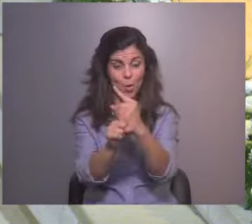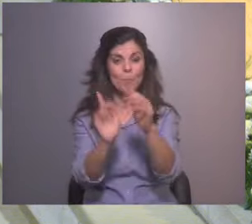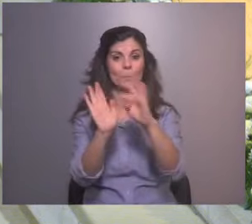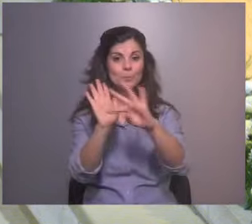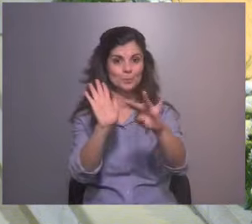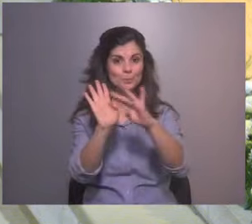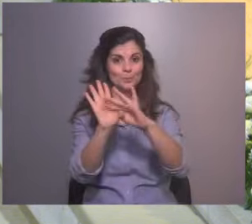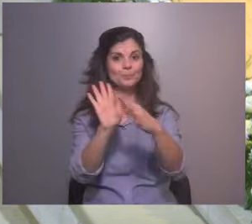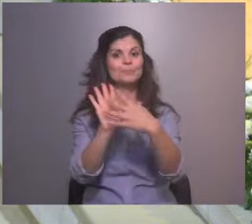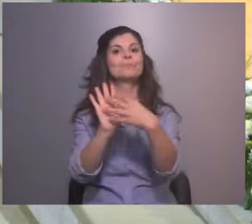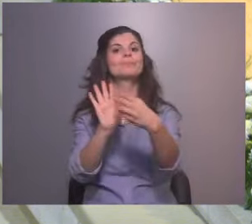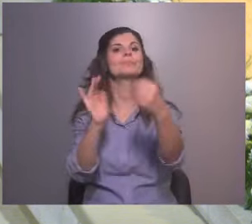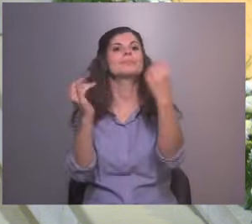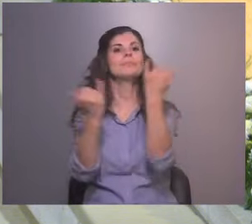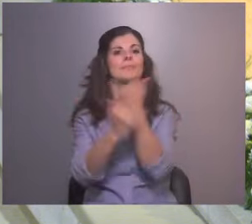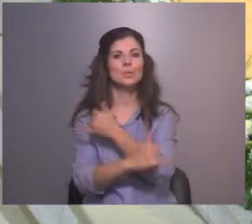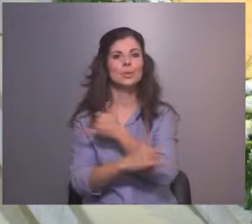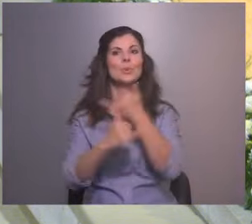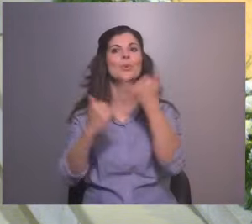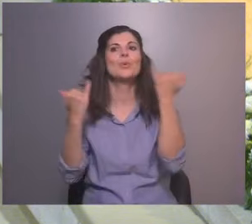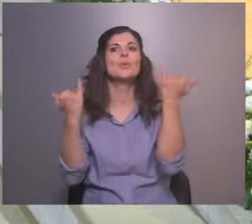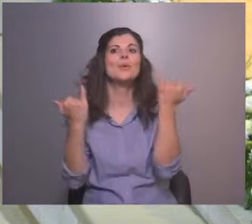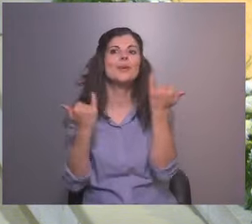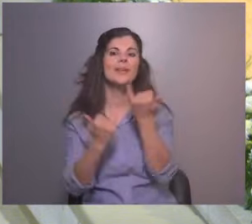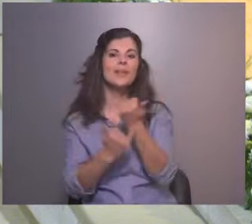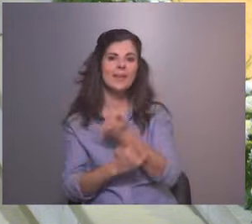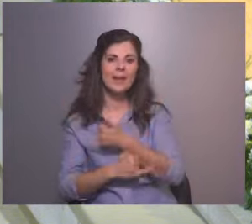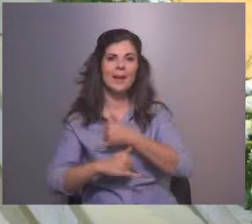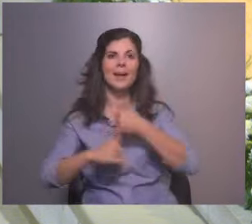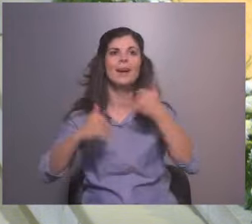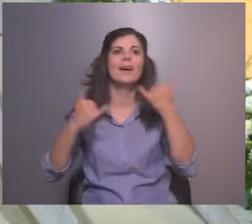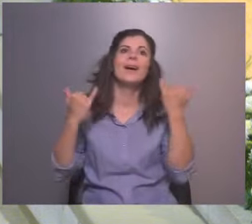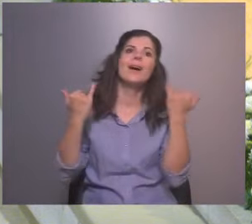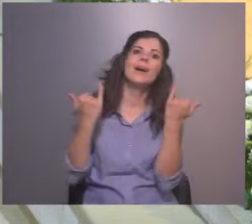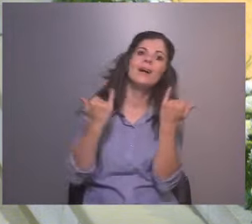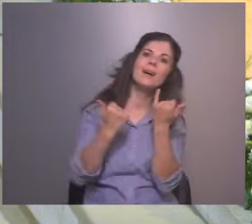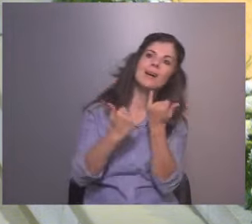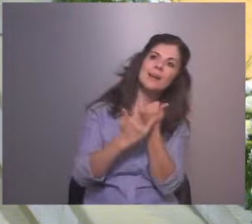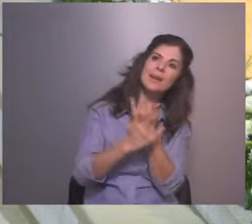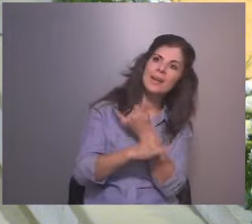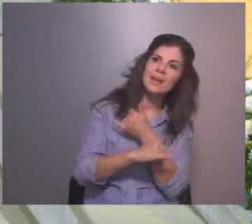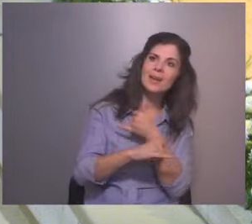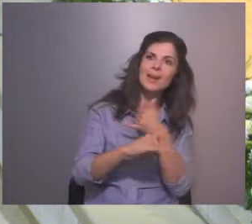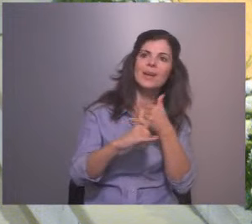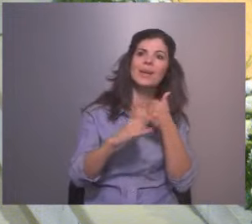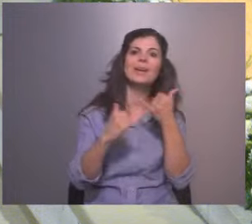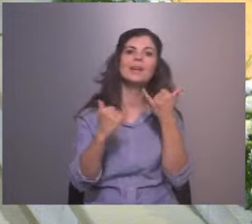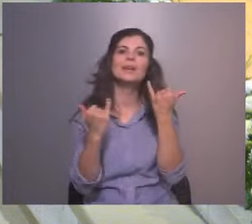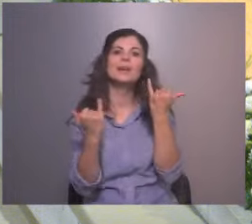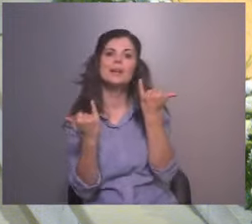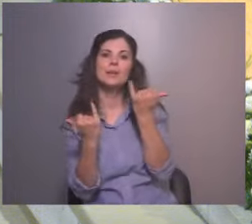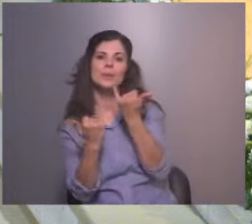aleluia. Bem, muito bem. Esta segunda parte.